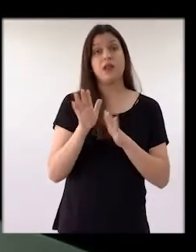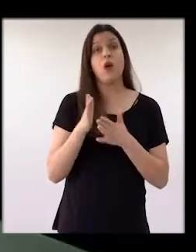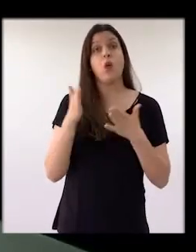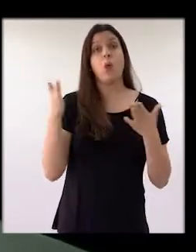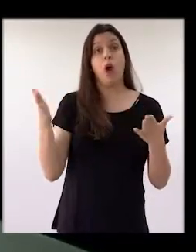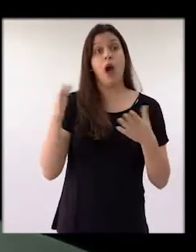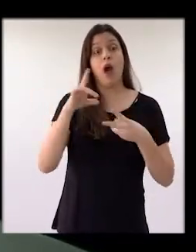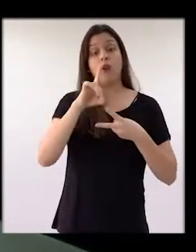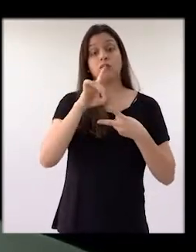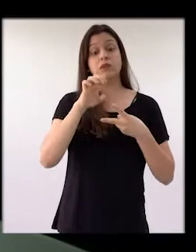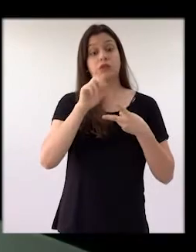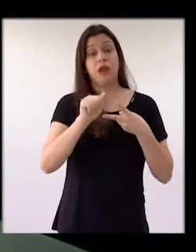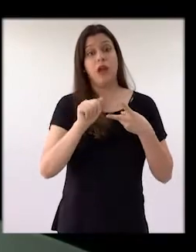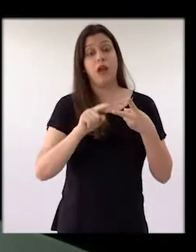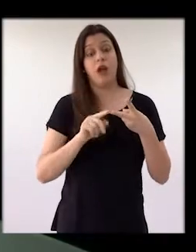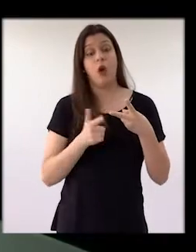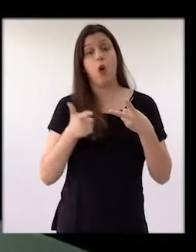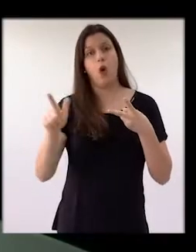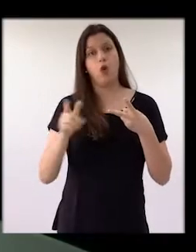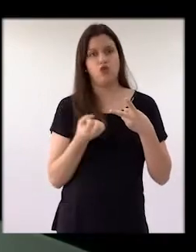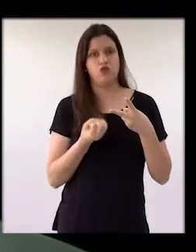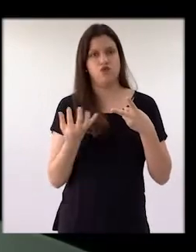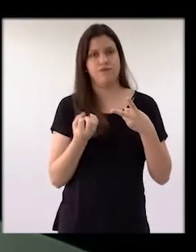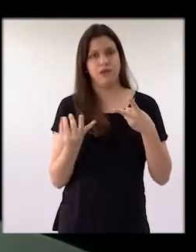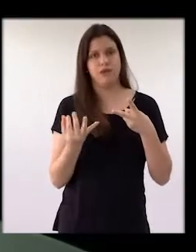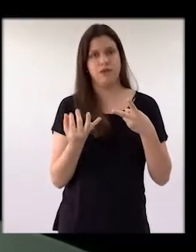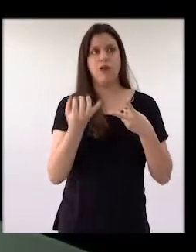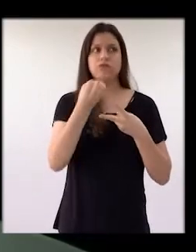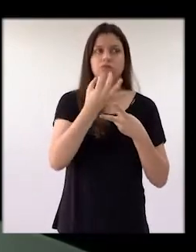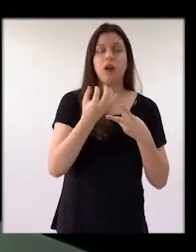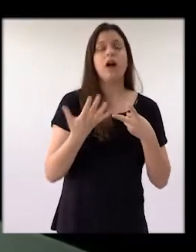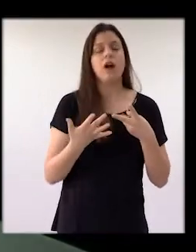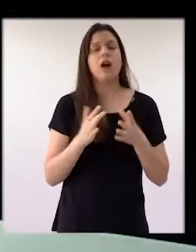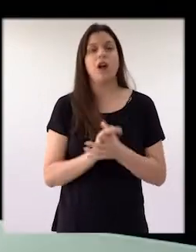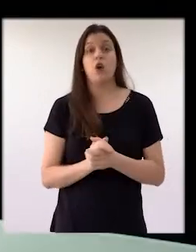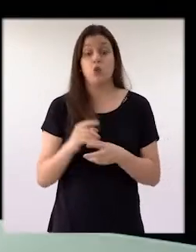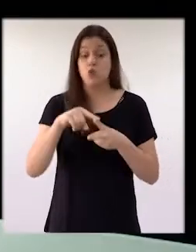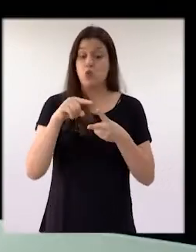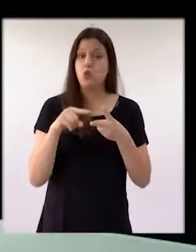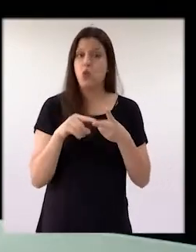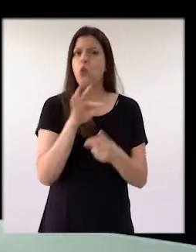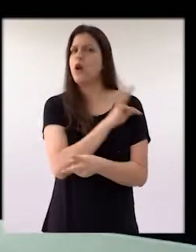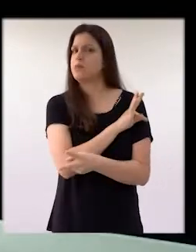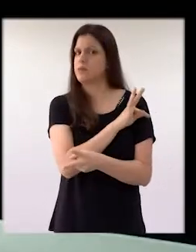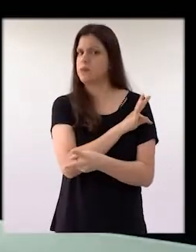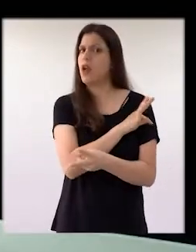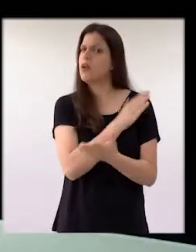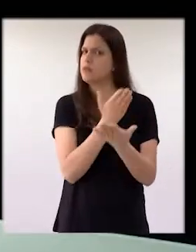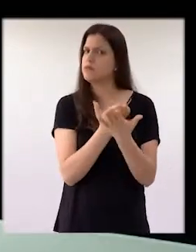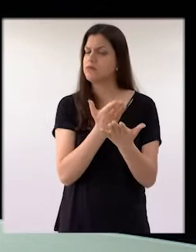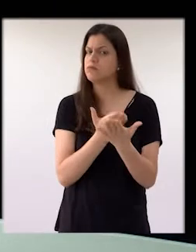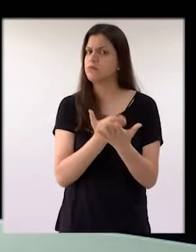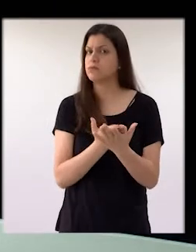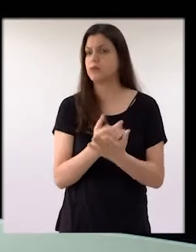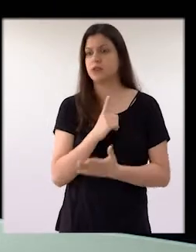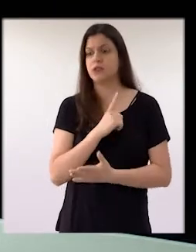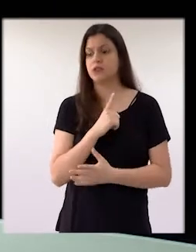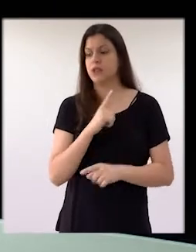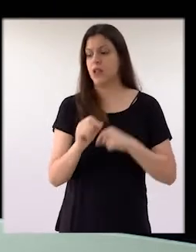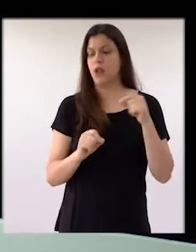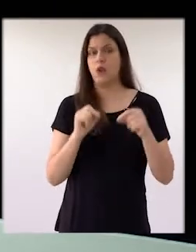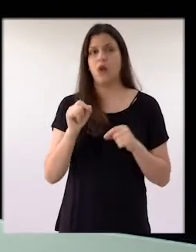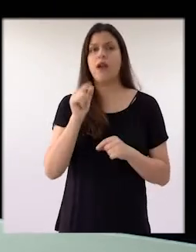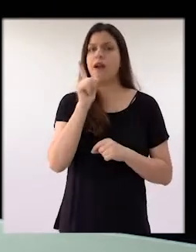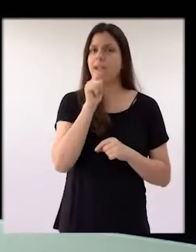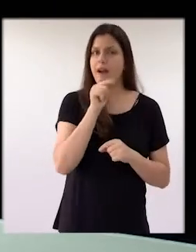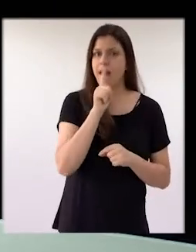95 empresas, aquelas que atingiram o valor para a DEA e outro para a SFA. Os dois métodos, eles foram utilizados